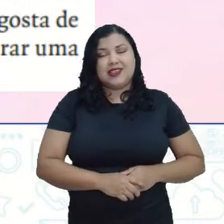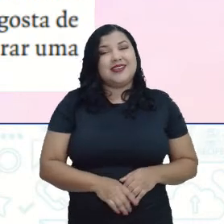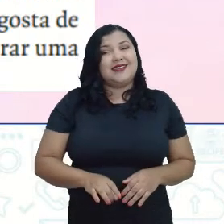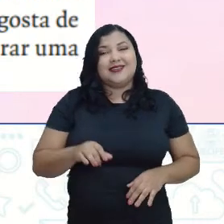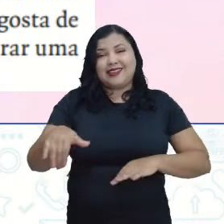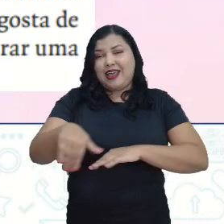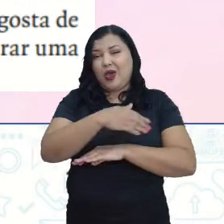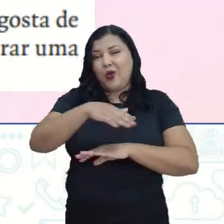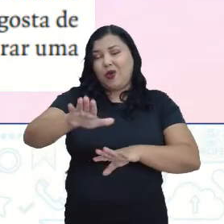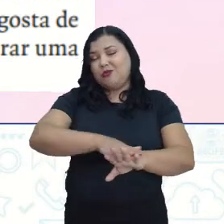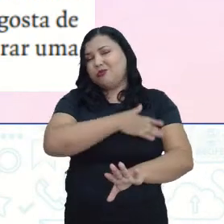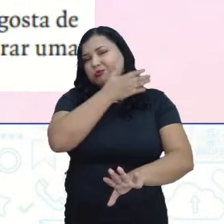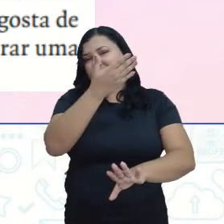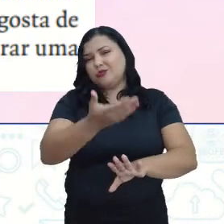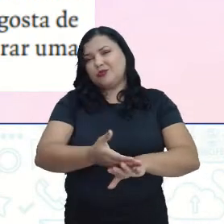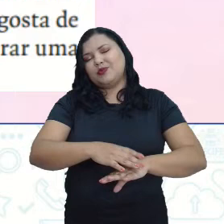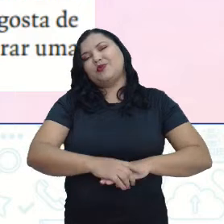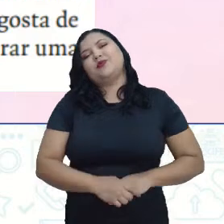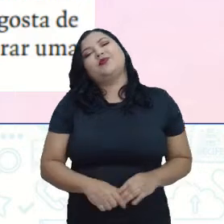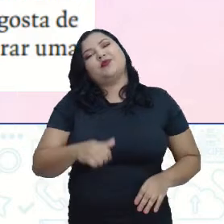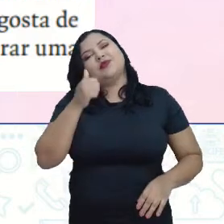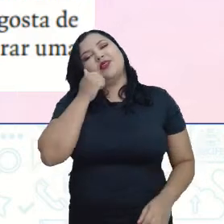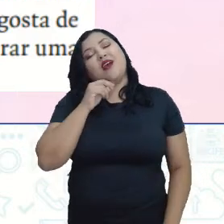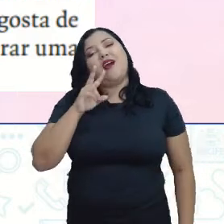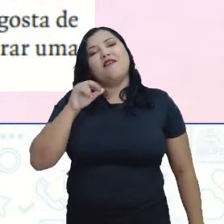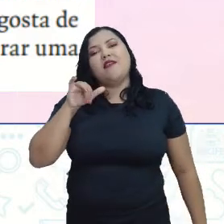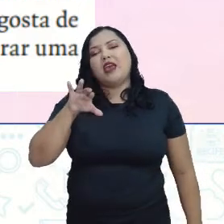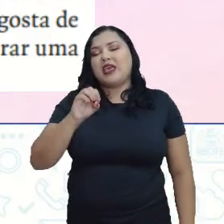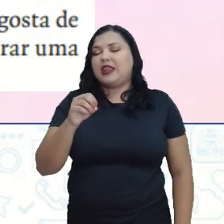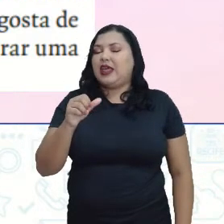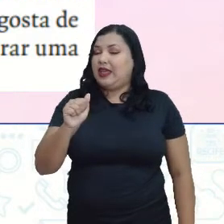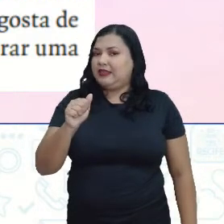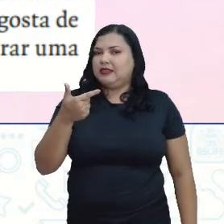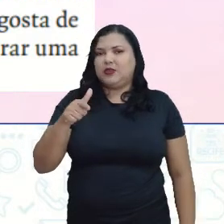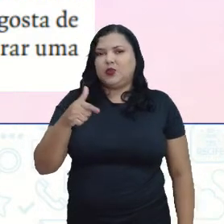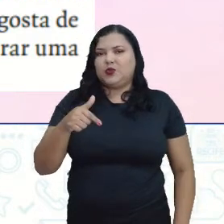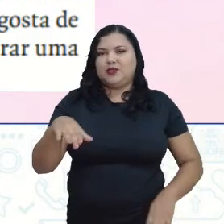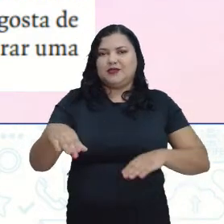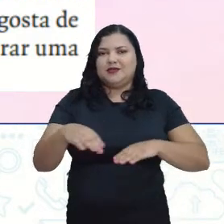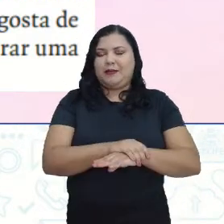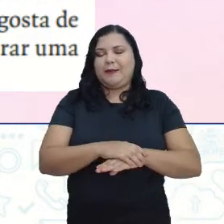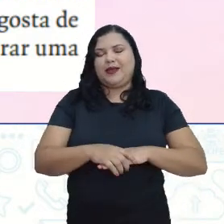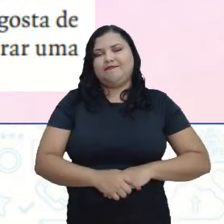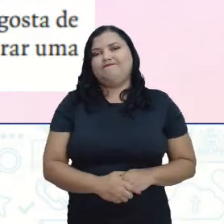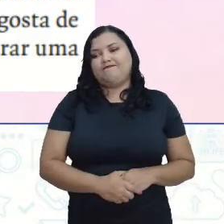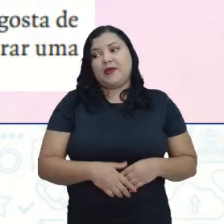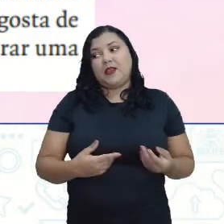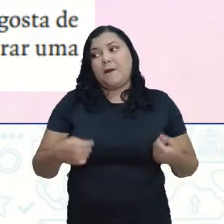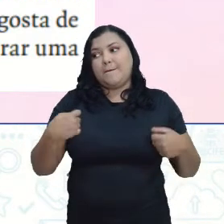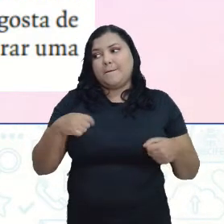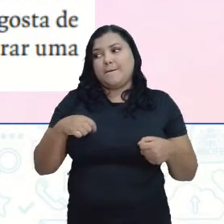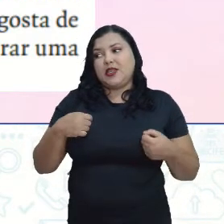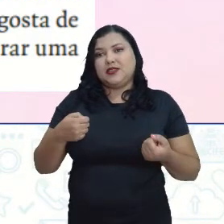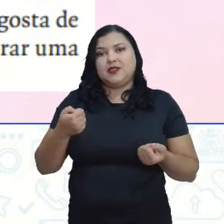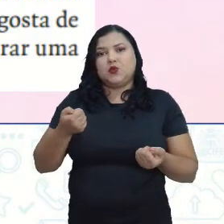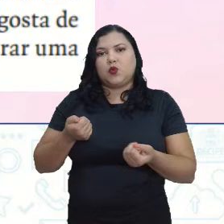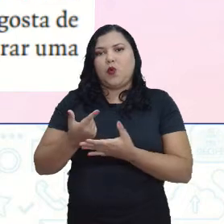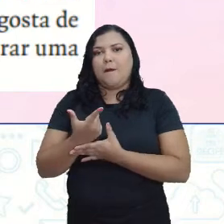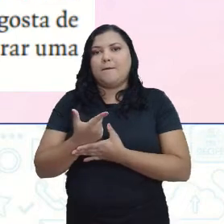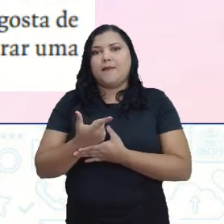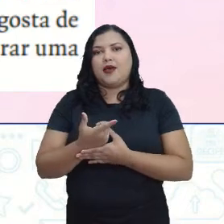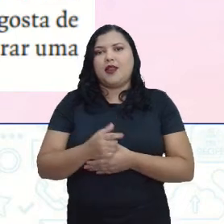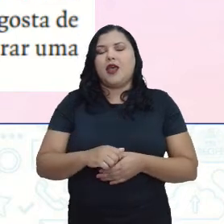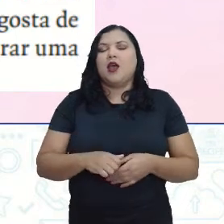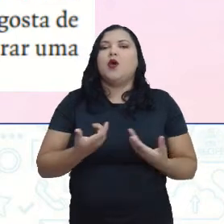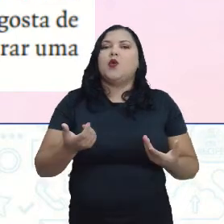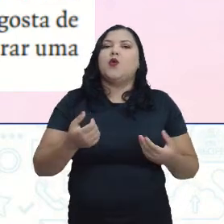A Vera não tem sapatos e ela não gosta de andar descalça. Faz uns 2 anos que pretendo comprar uma máquina de moer